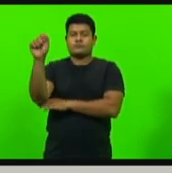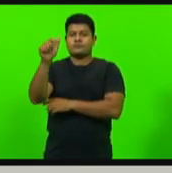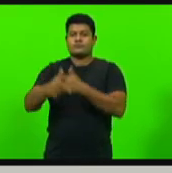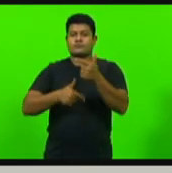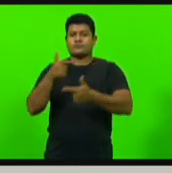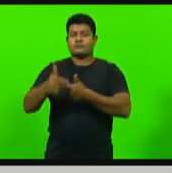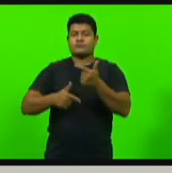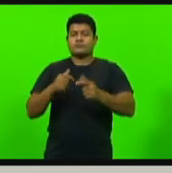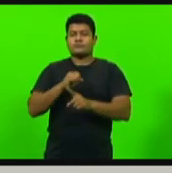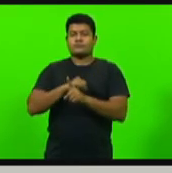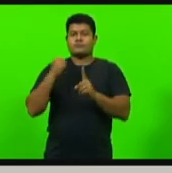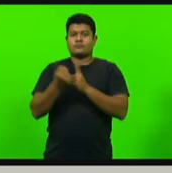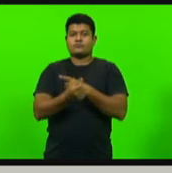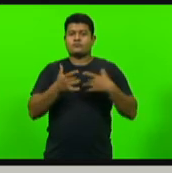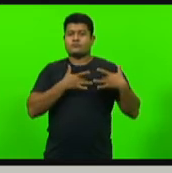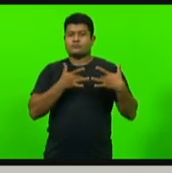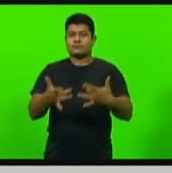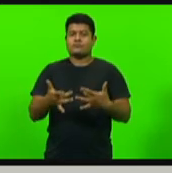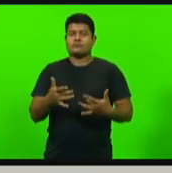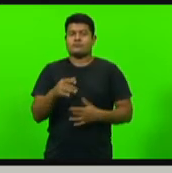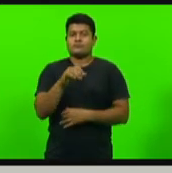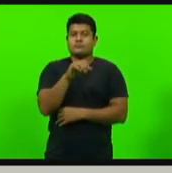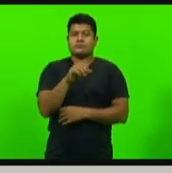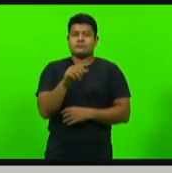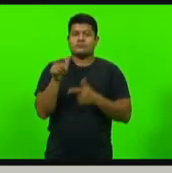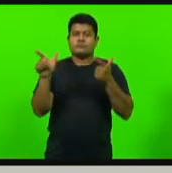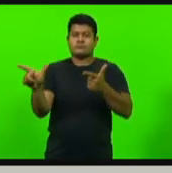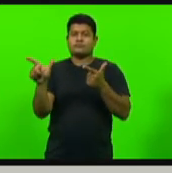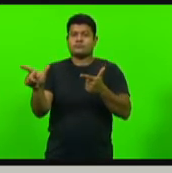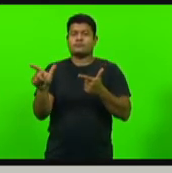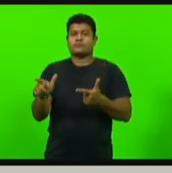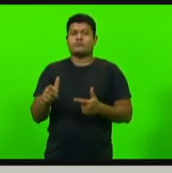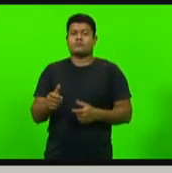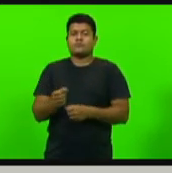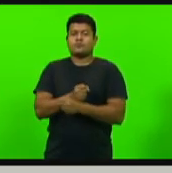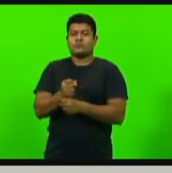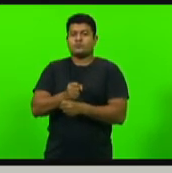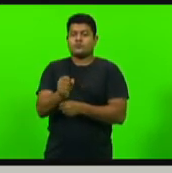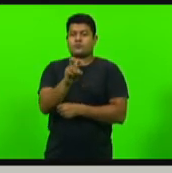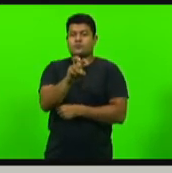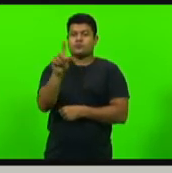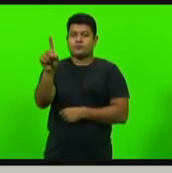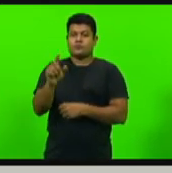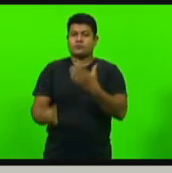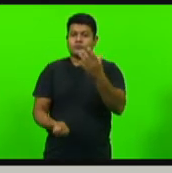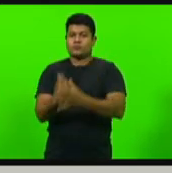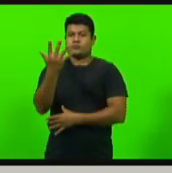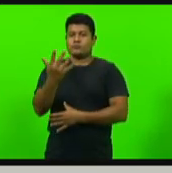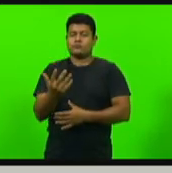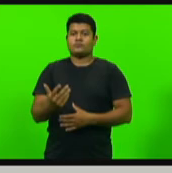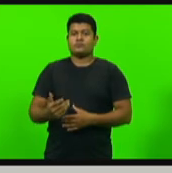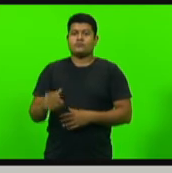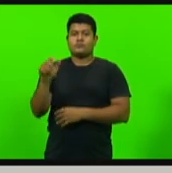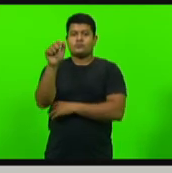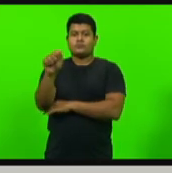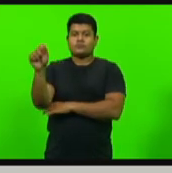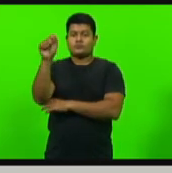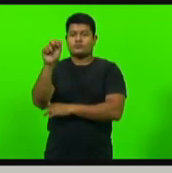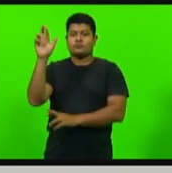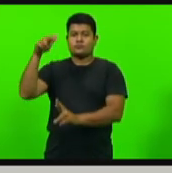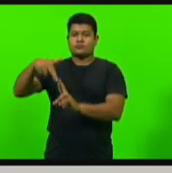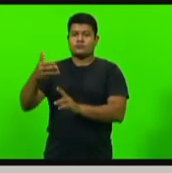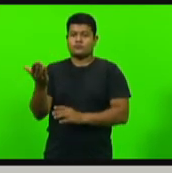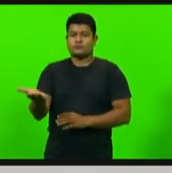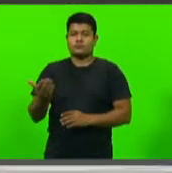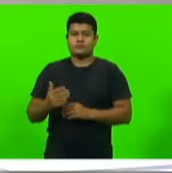Sociais Voluntários de Caçador pela passagem dos 51 anos de criação da referida